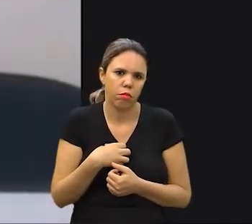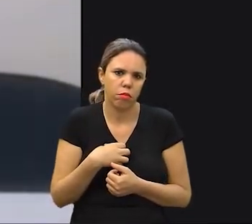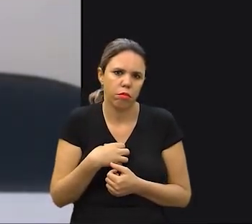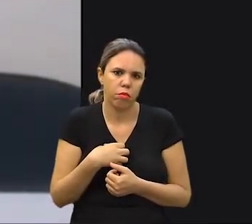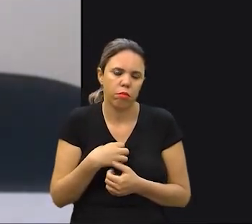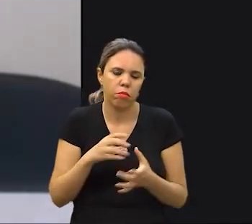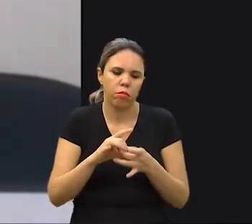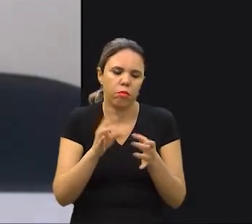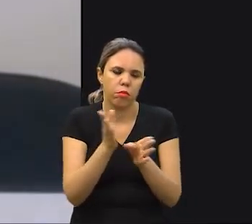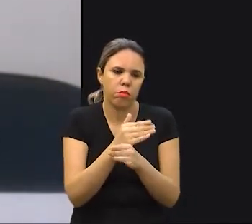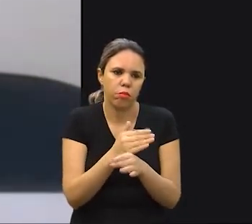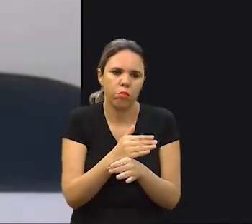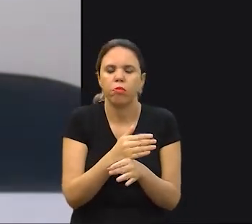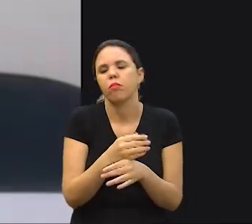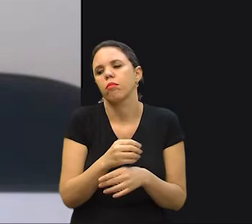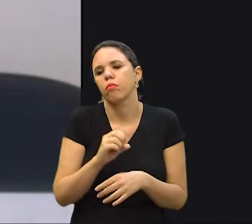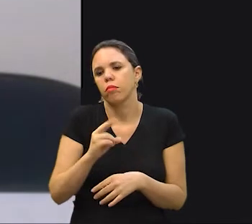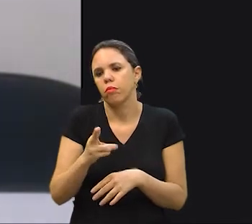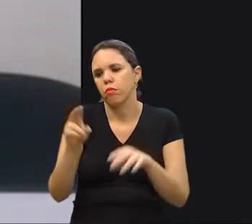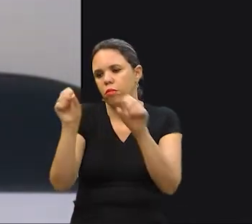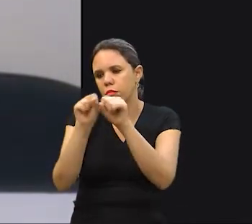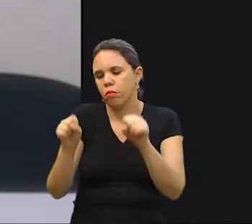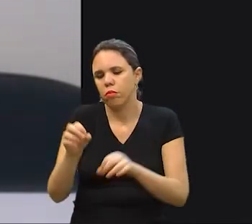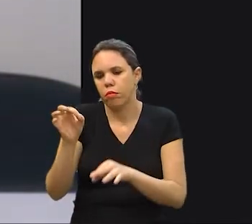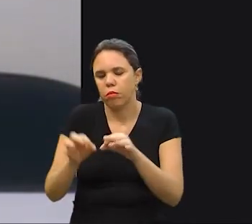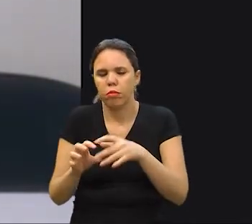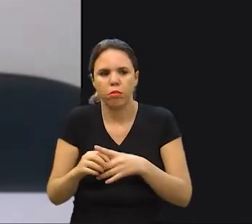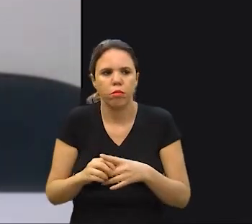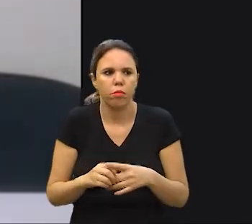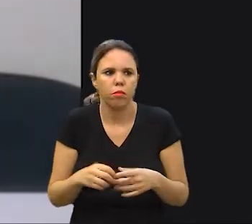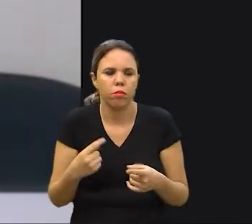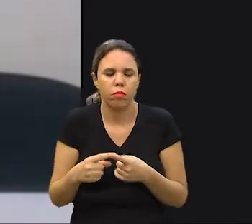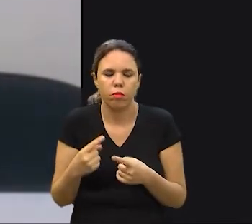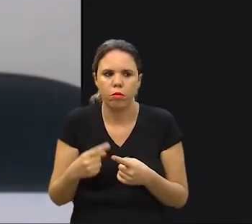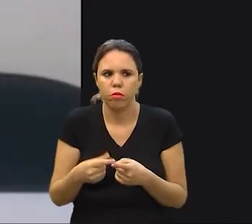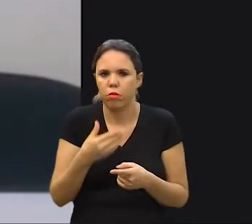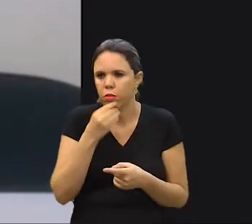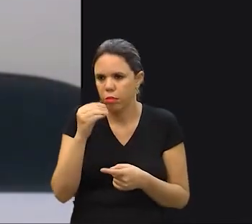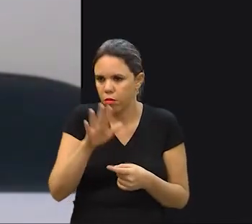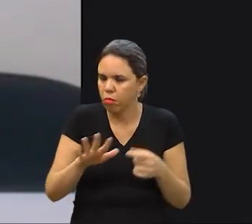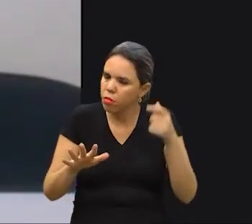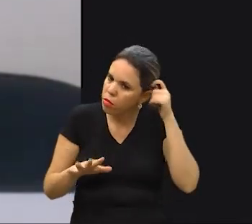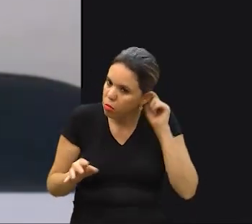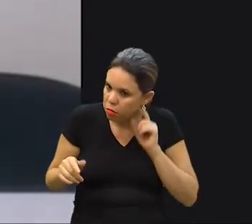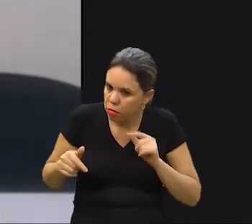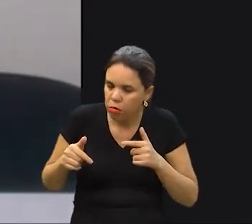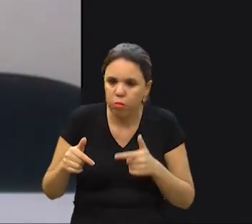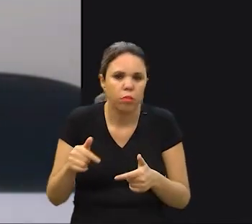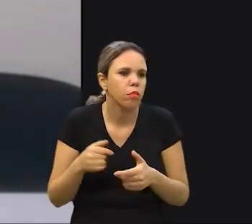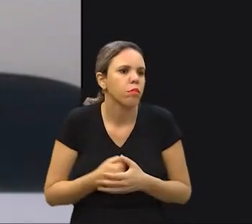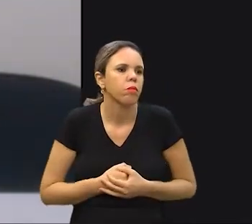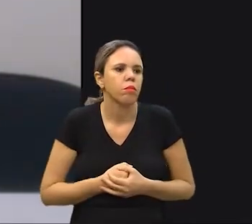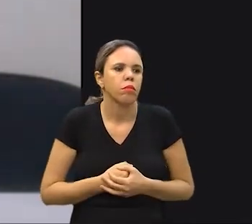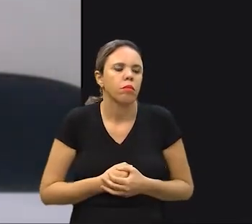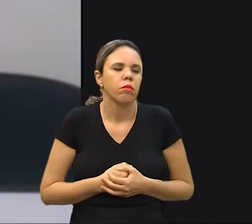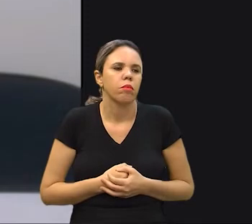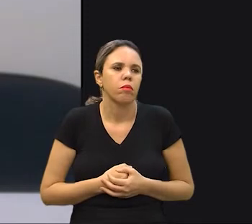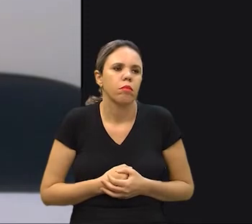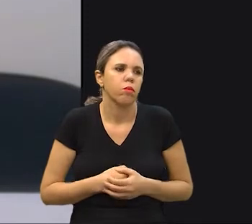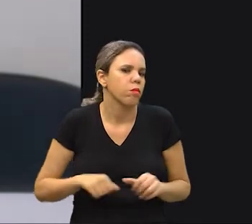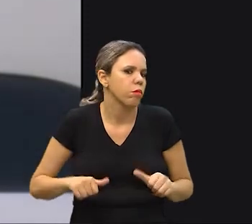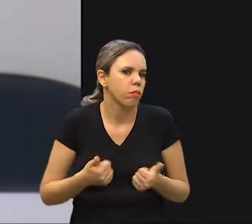de impunidade ou do sistema de justiça, e o outro é porque muitos homens estão reagindo,